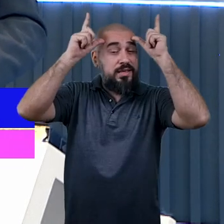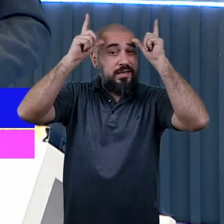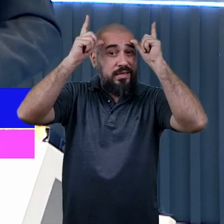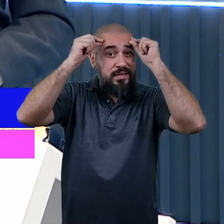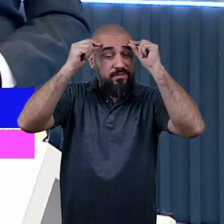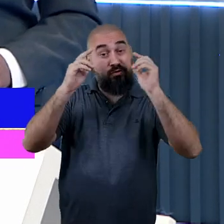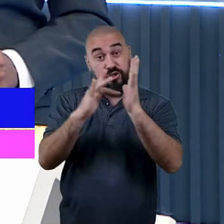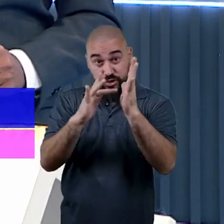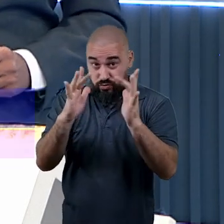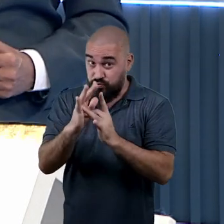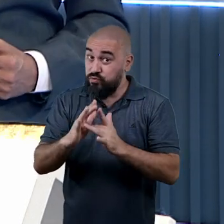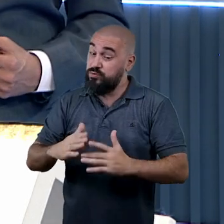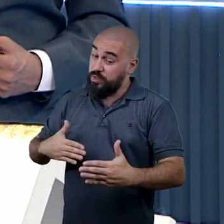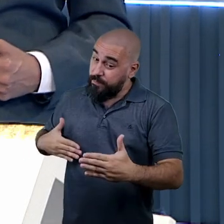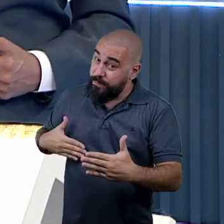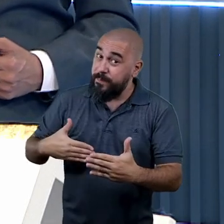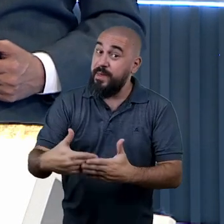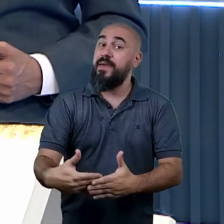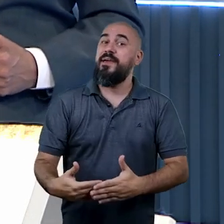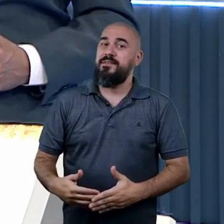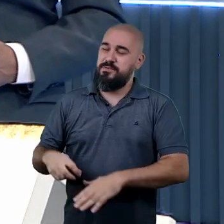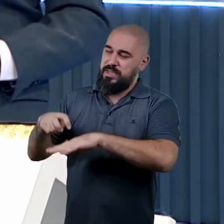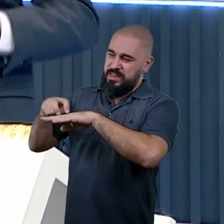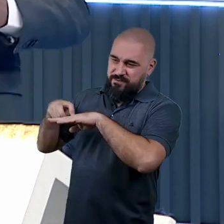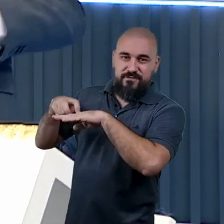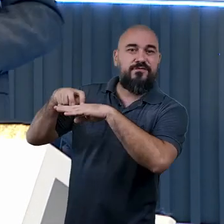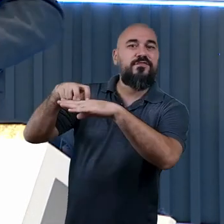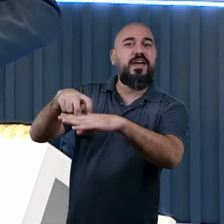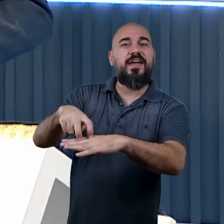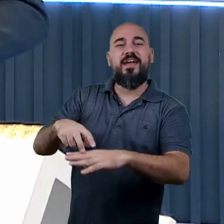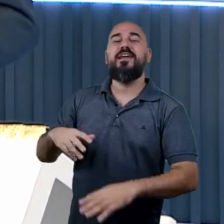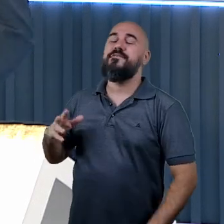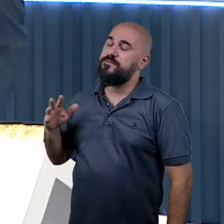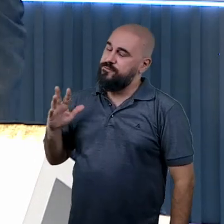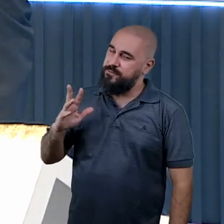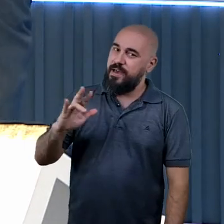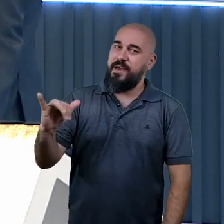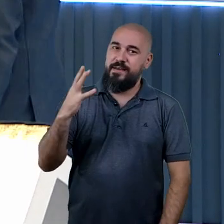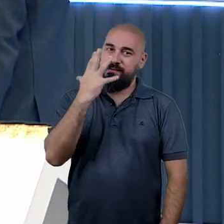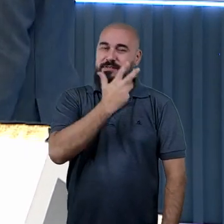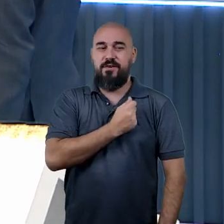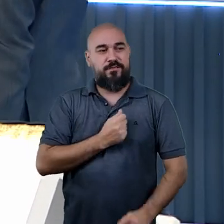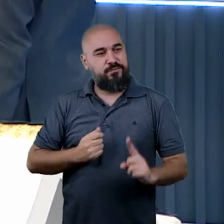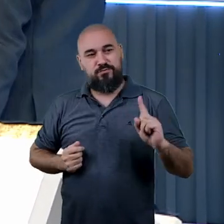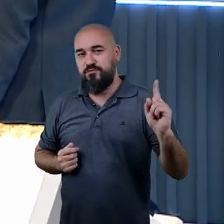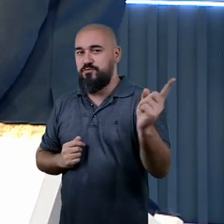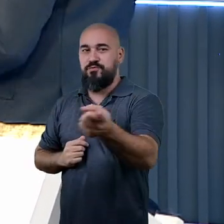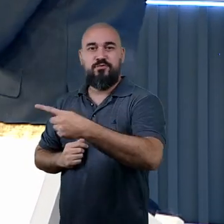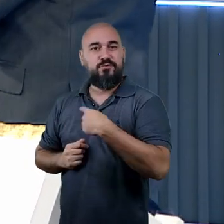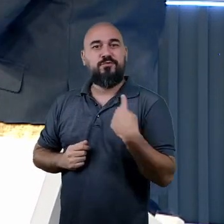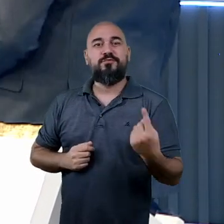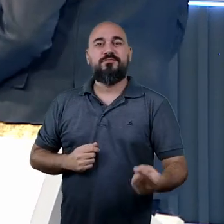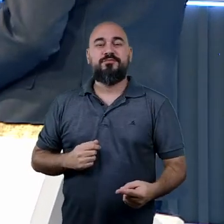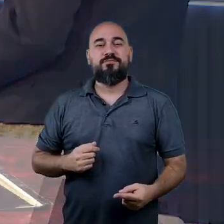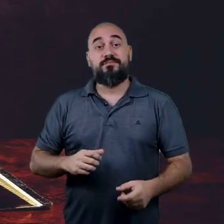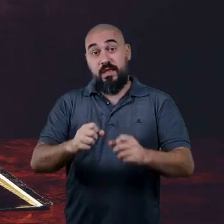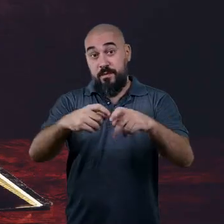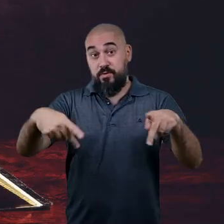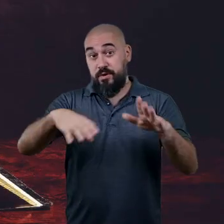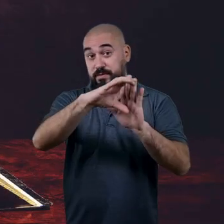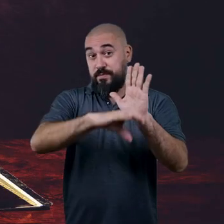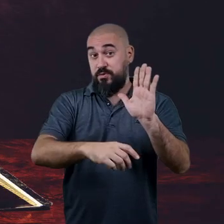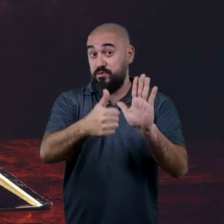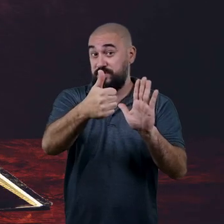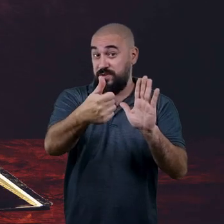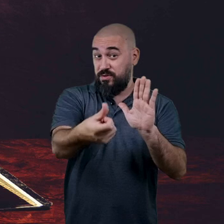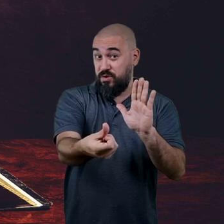Jesus Cristo vem e vem vitorioso. Diz a Bíblia em Apocalipse